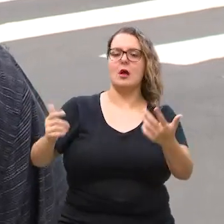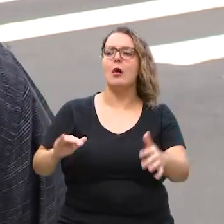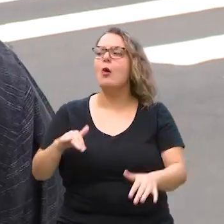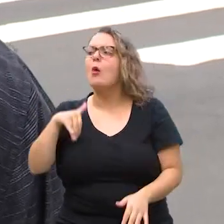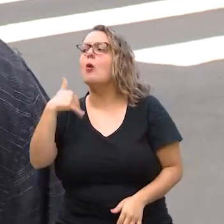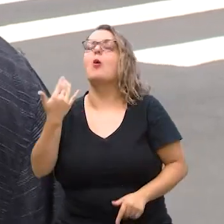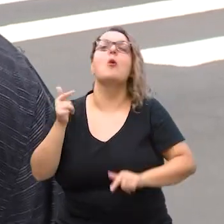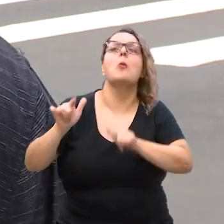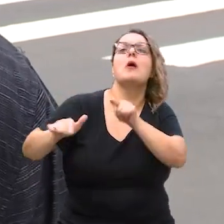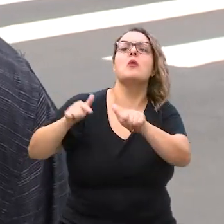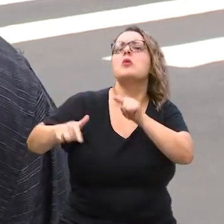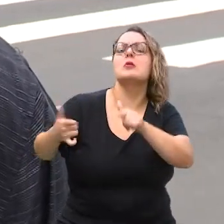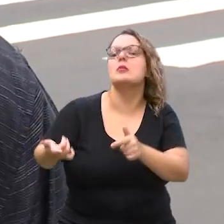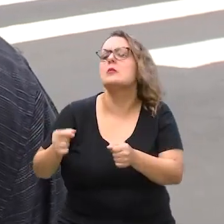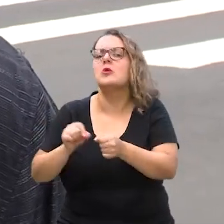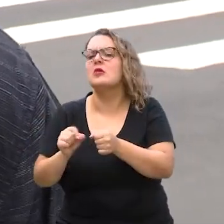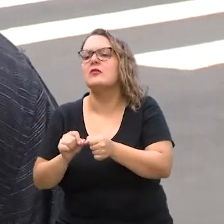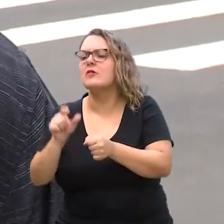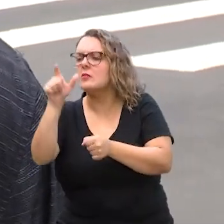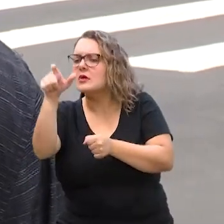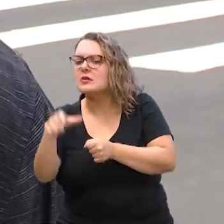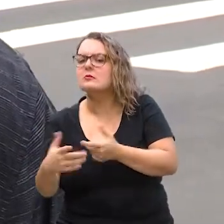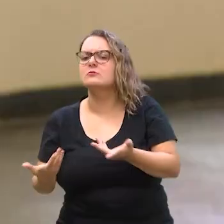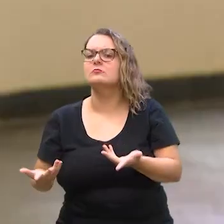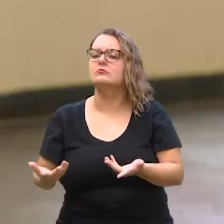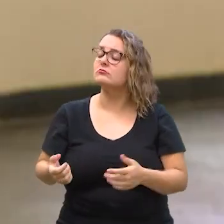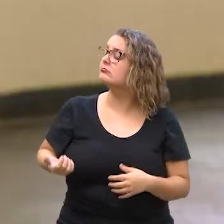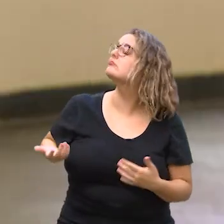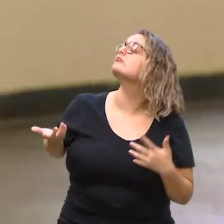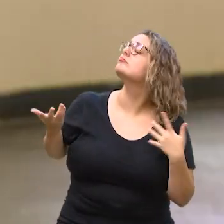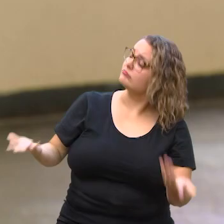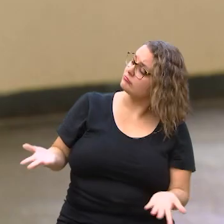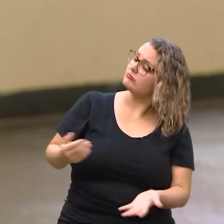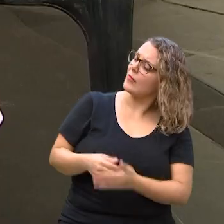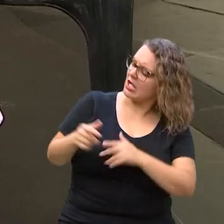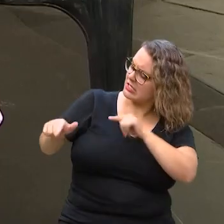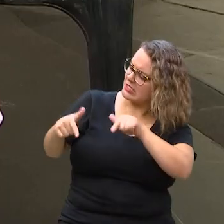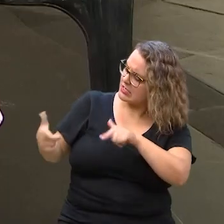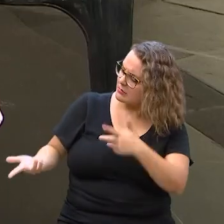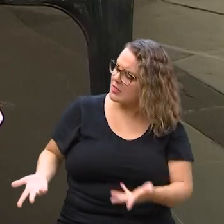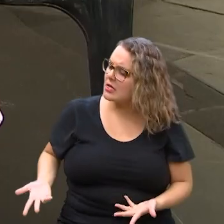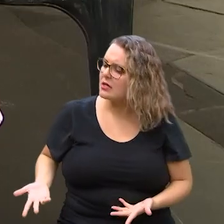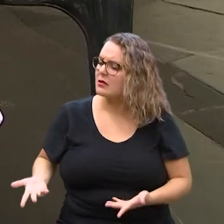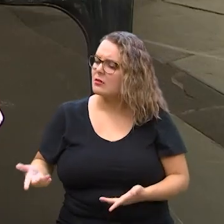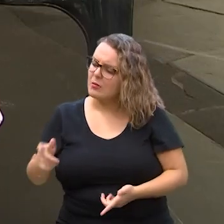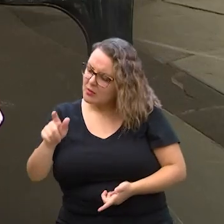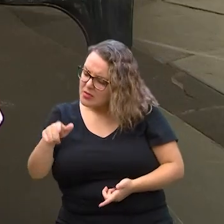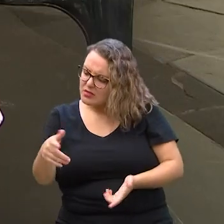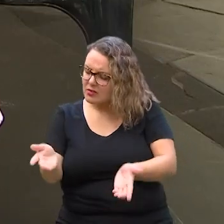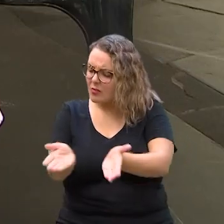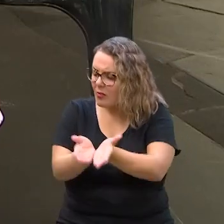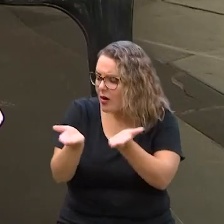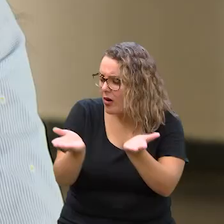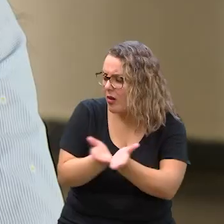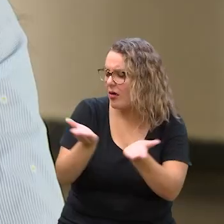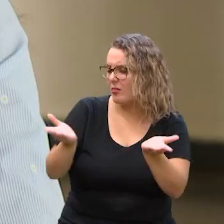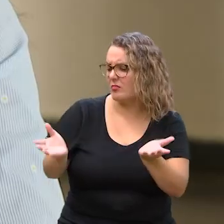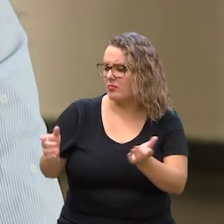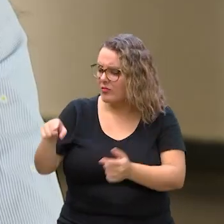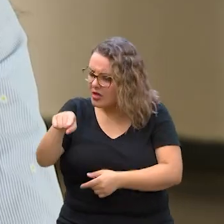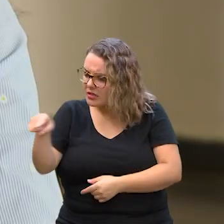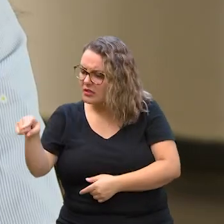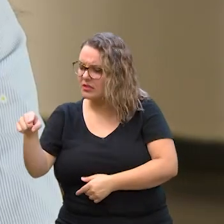trabalho específico é feito para essa pessoa. E aí, Gabriela, você está lá trabalhando com uma pessoa carente, pobre, vem